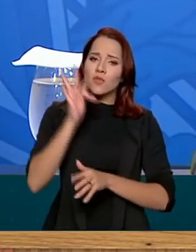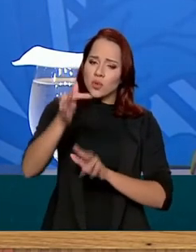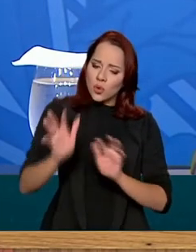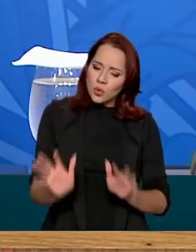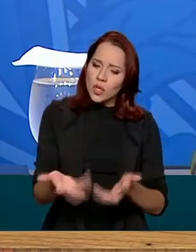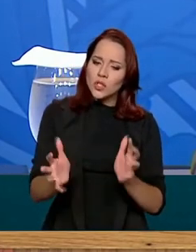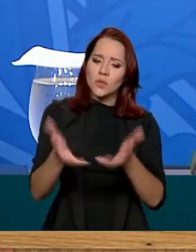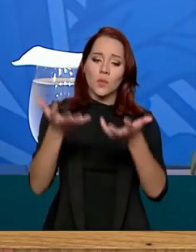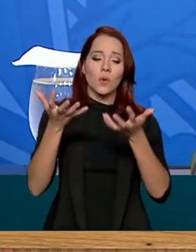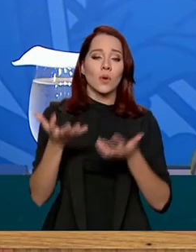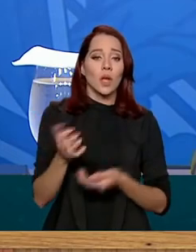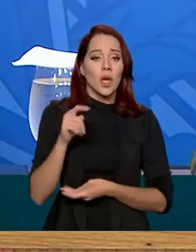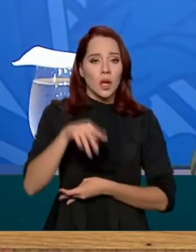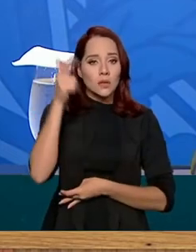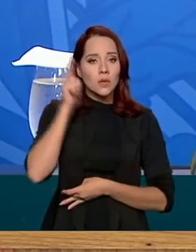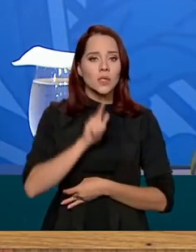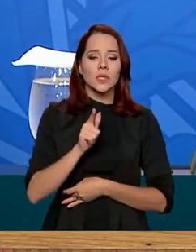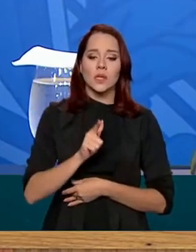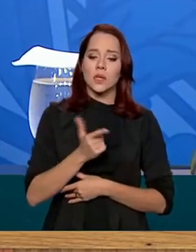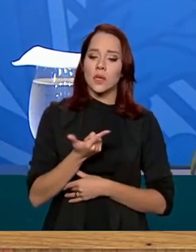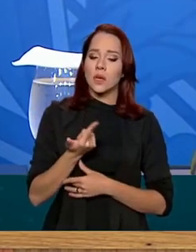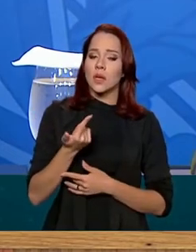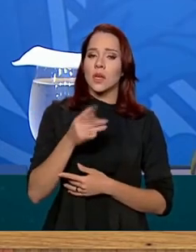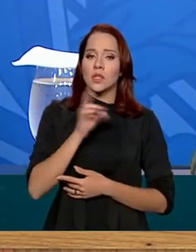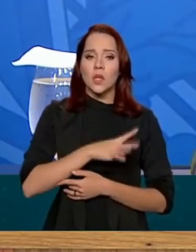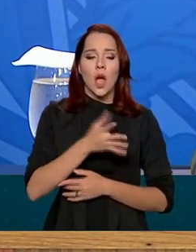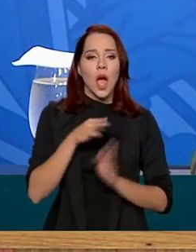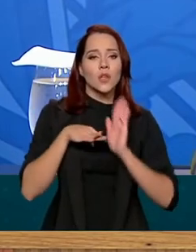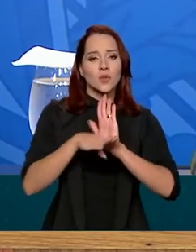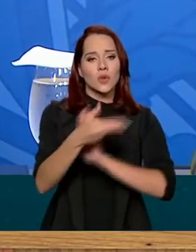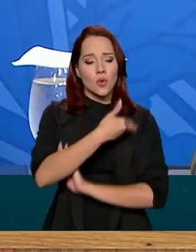a encontrar realmente benefícios do governo para